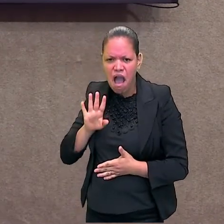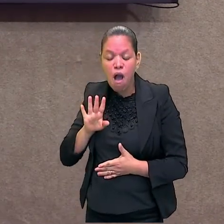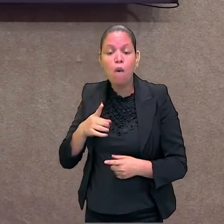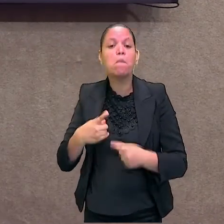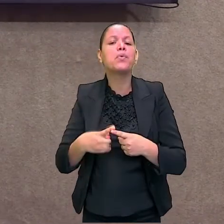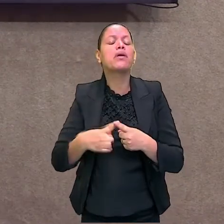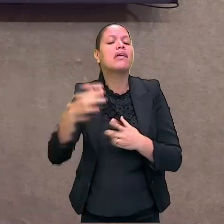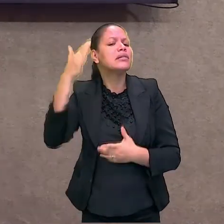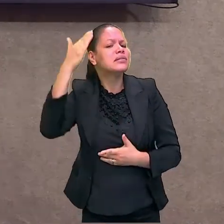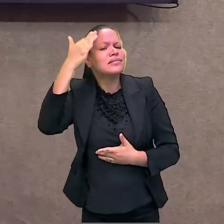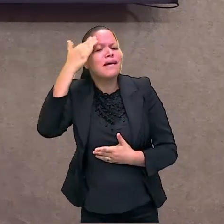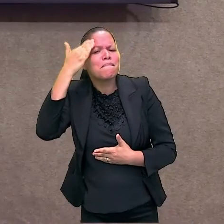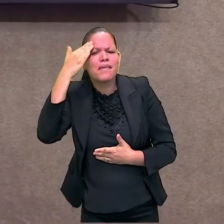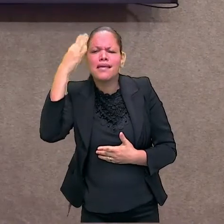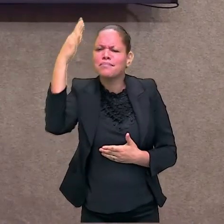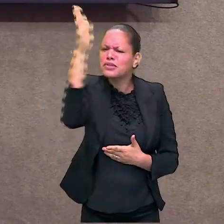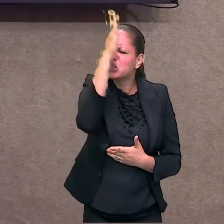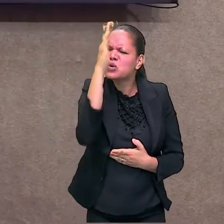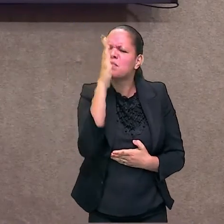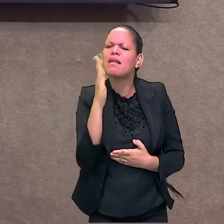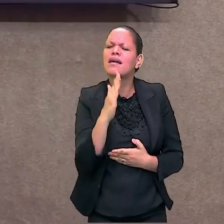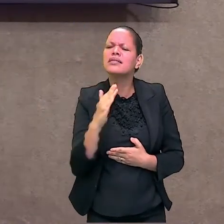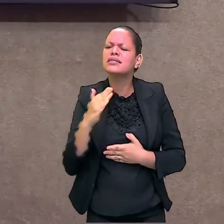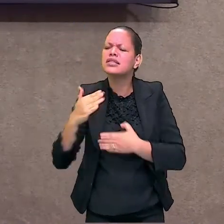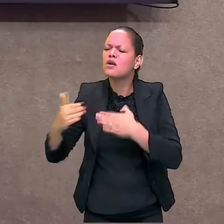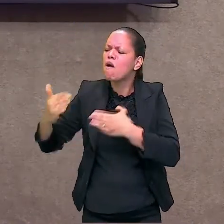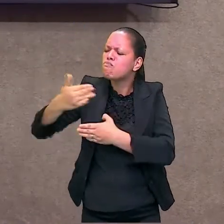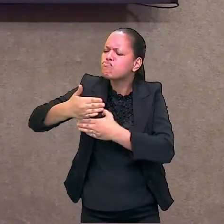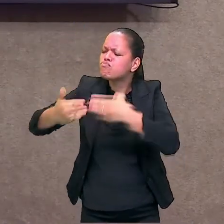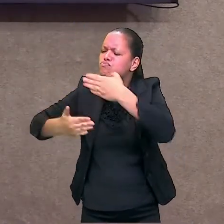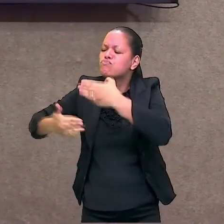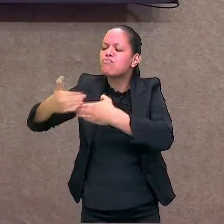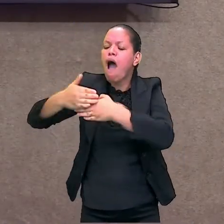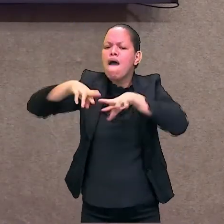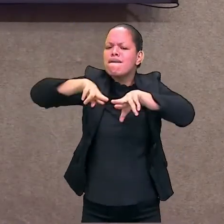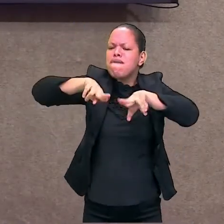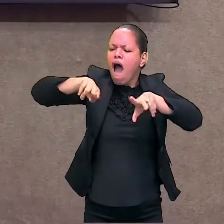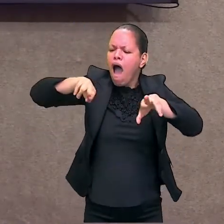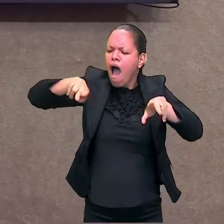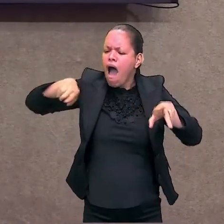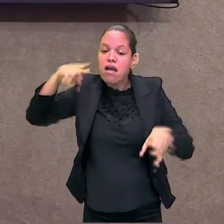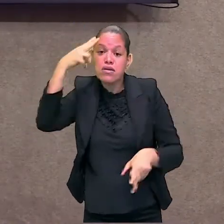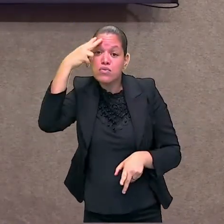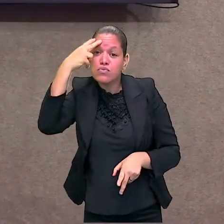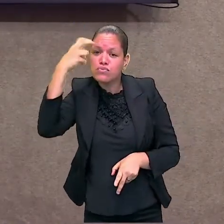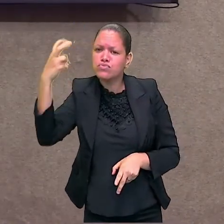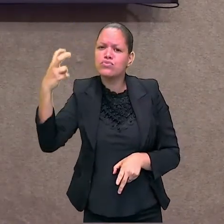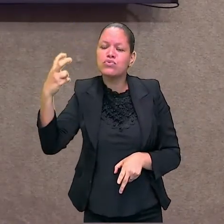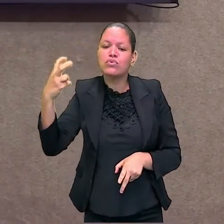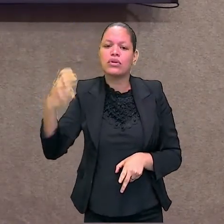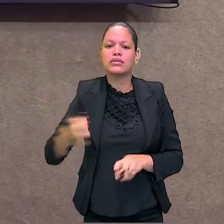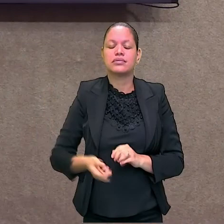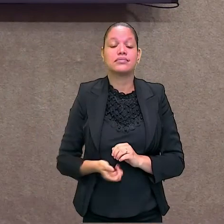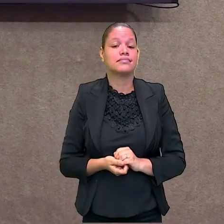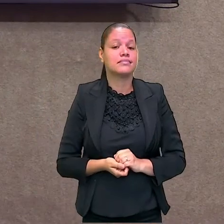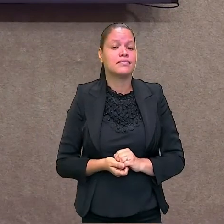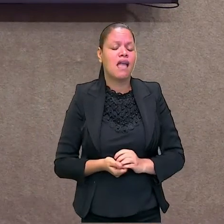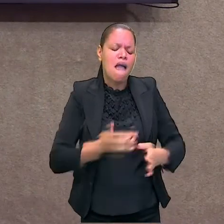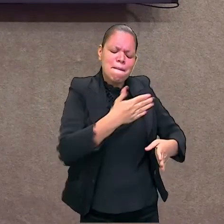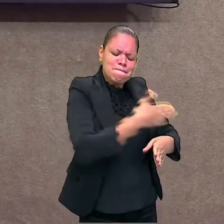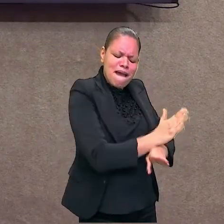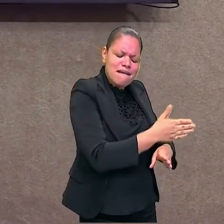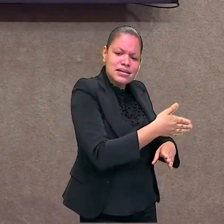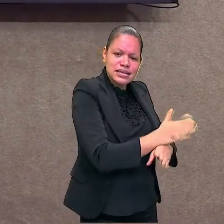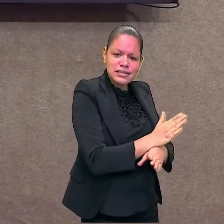país ele é construído por diversas outras culturas, né? Nós não temos uma cultura específica. E para acessar